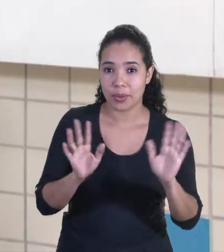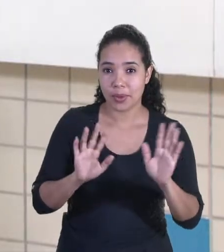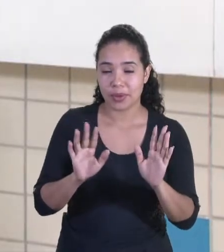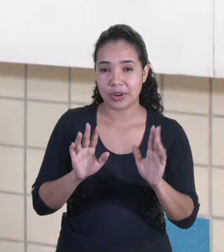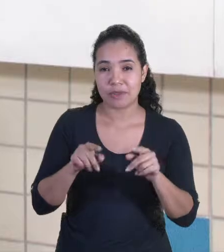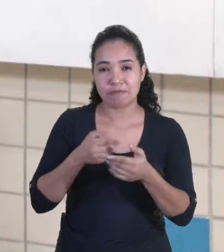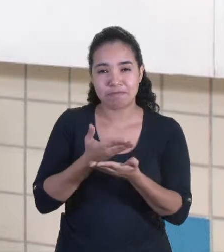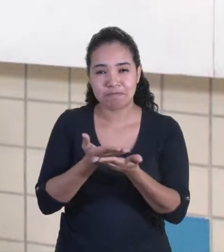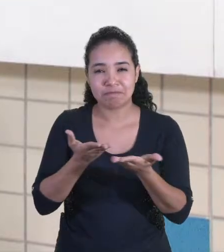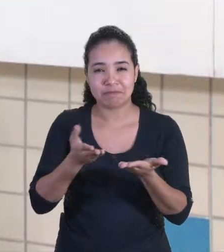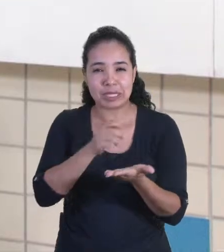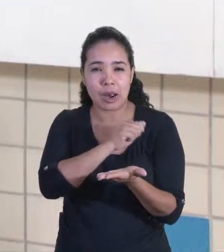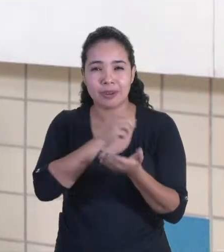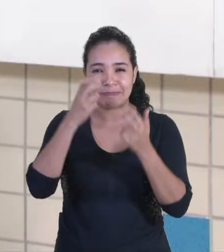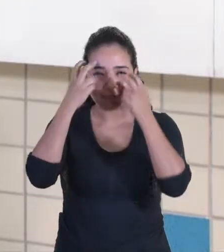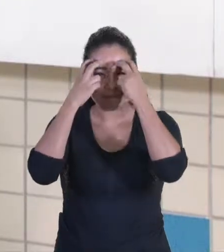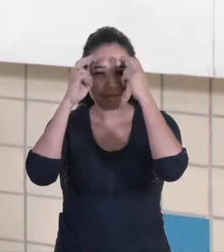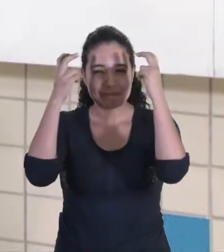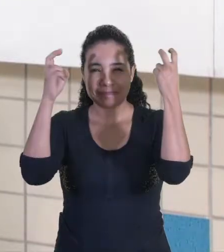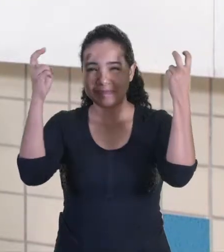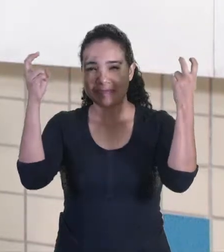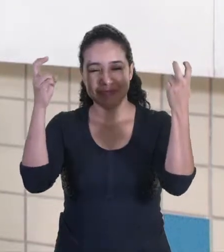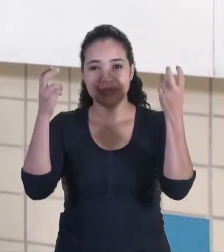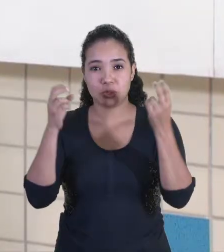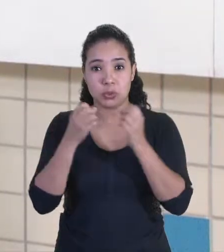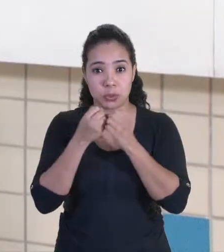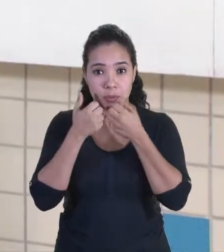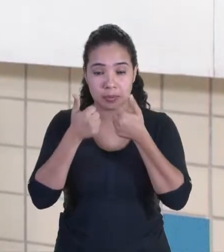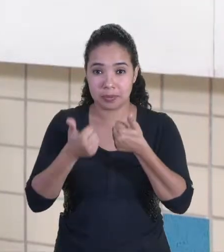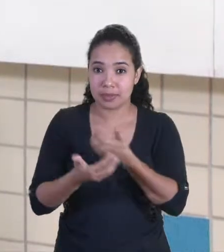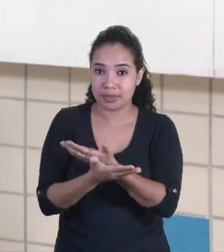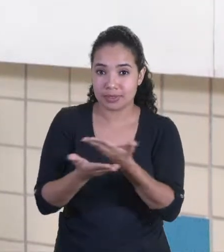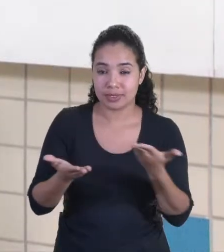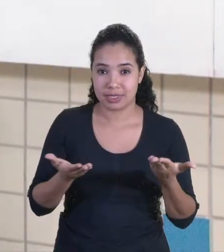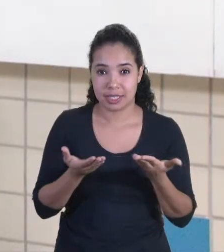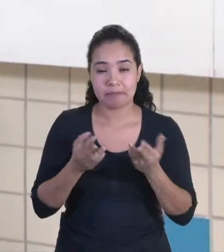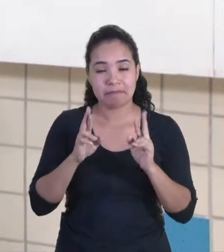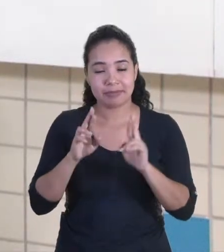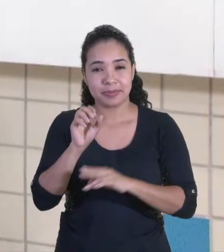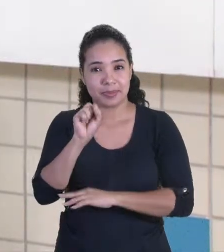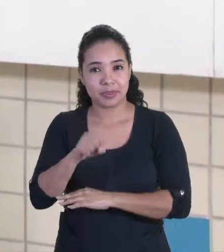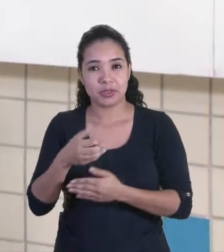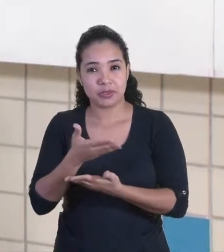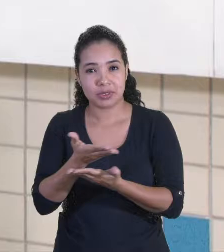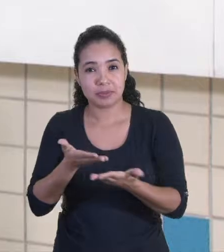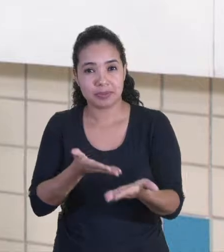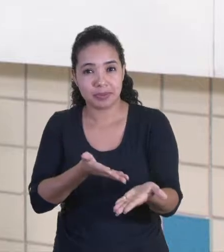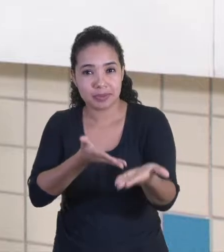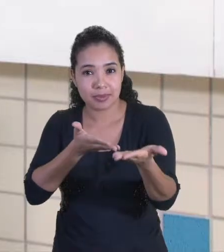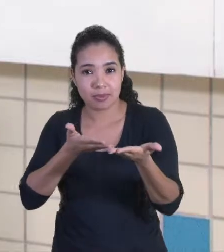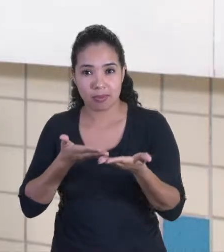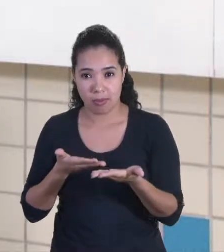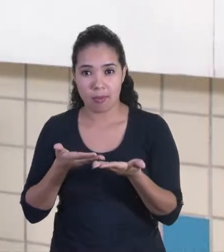brilhantes do terceiro ano, tudo bem com vocês? Espero que sim. Sejam bem-vindos à